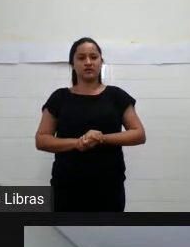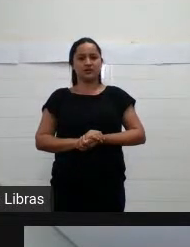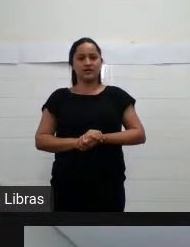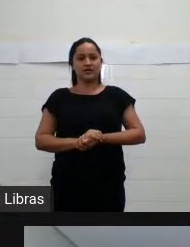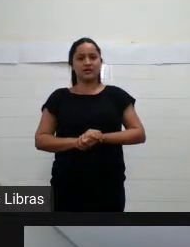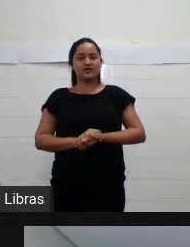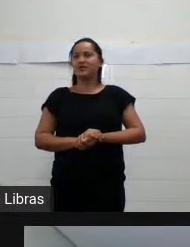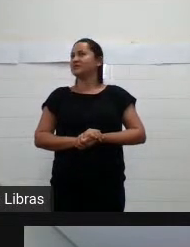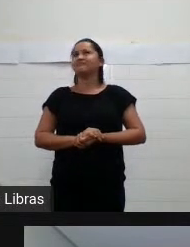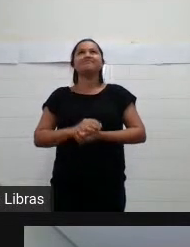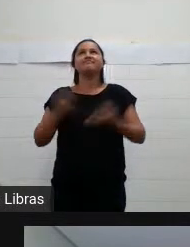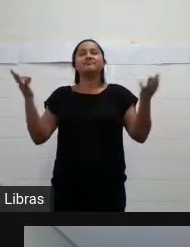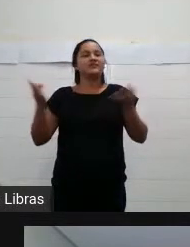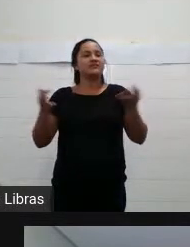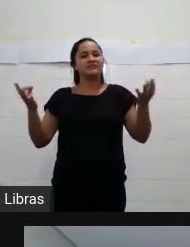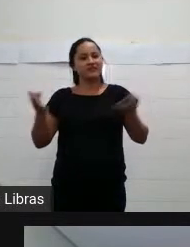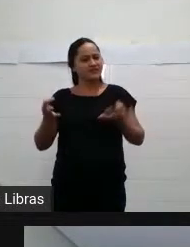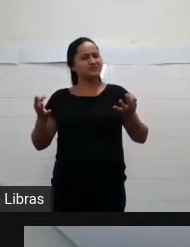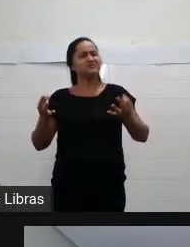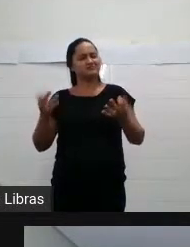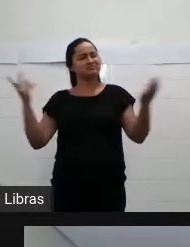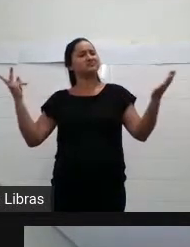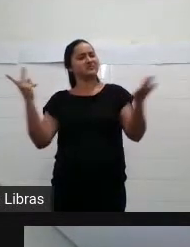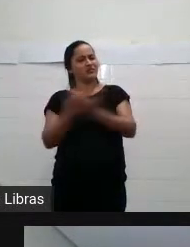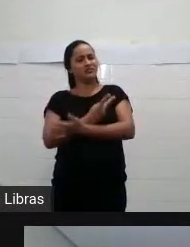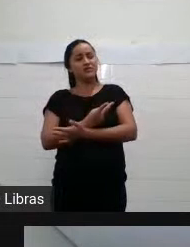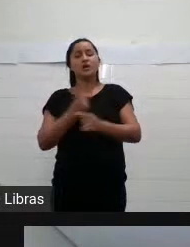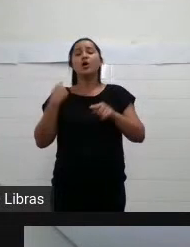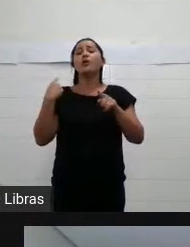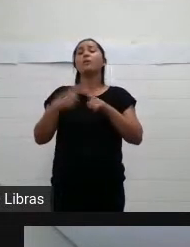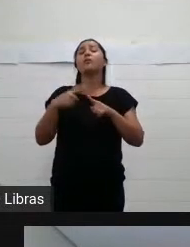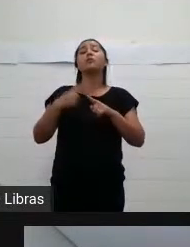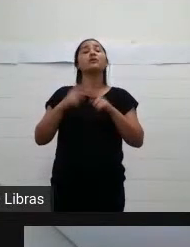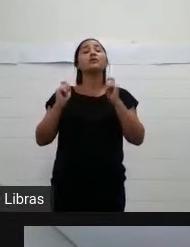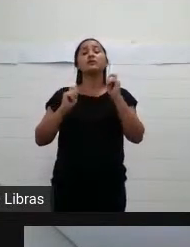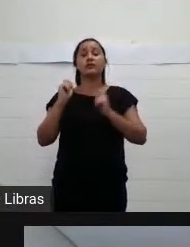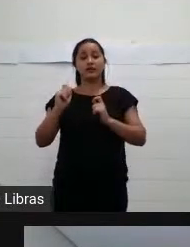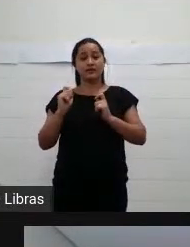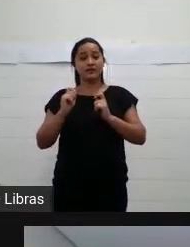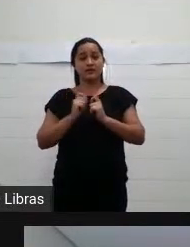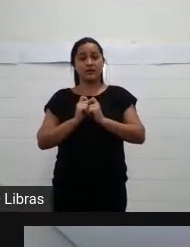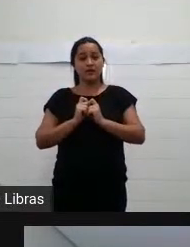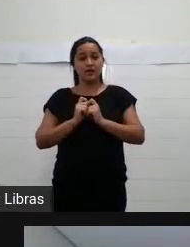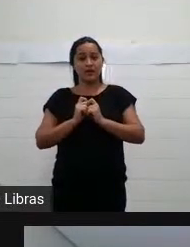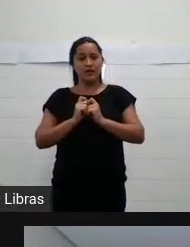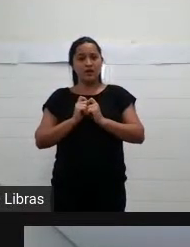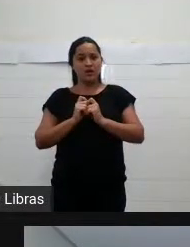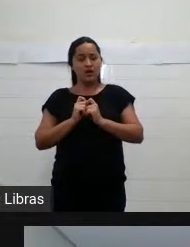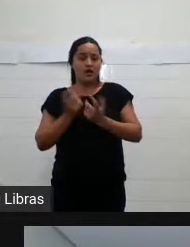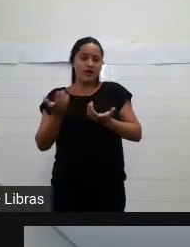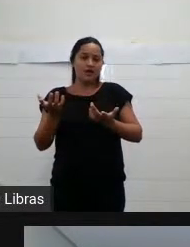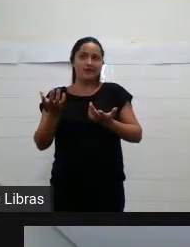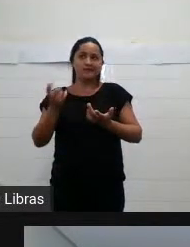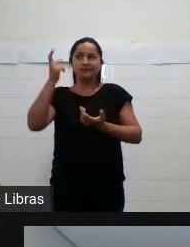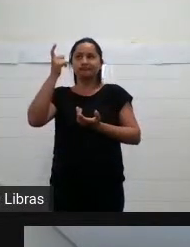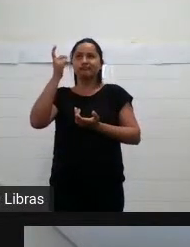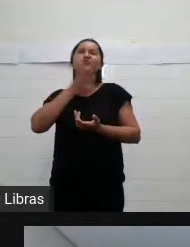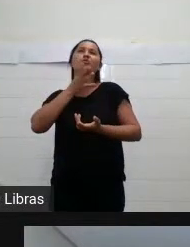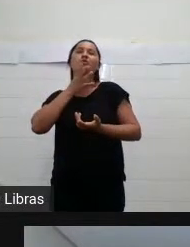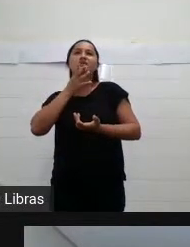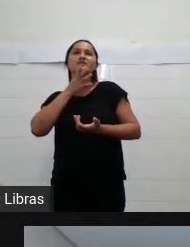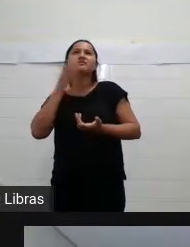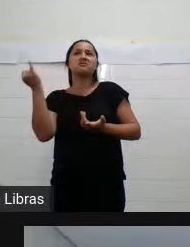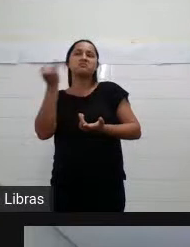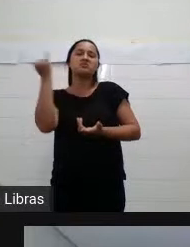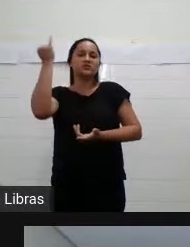incrível, né, que isso aconteça, porque afinal de contas é um reconhecimento, né, do trabalho, da importância